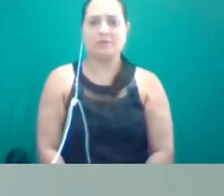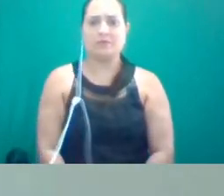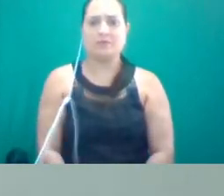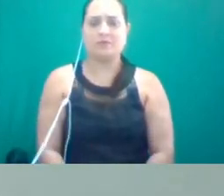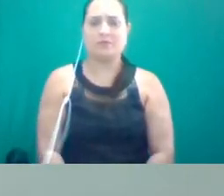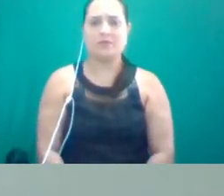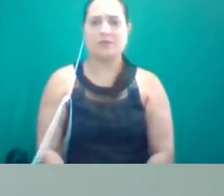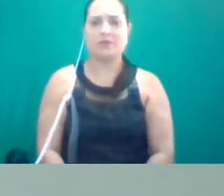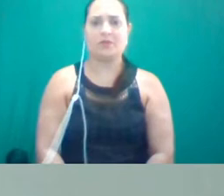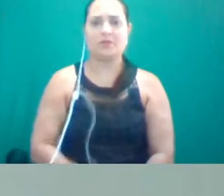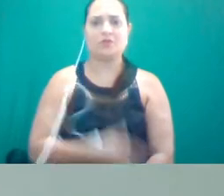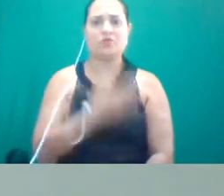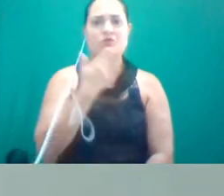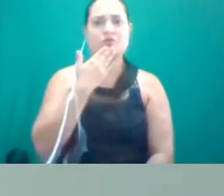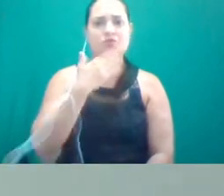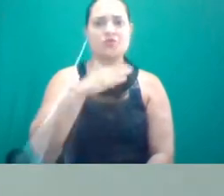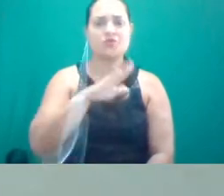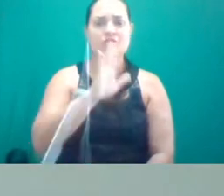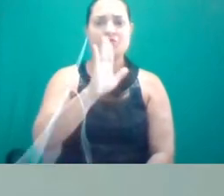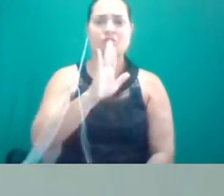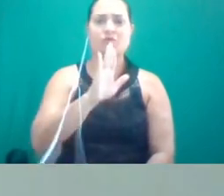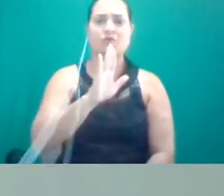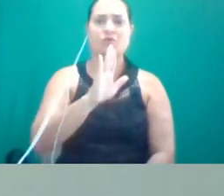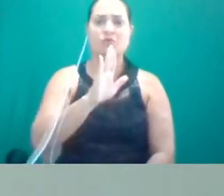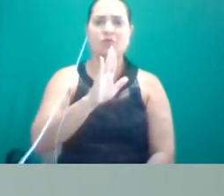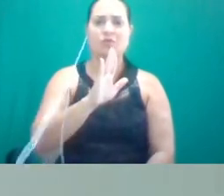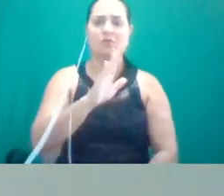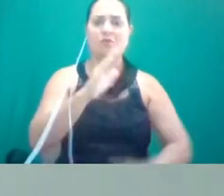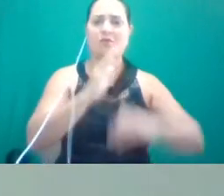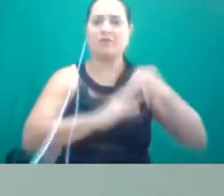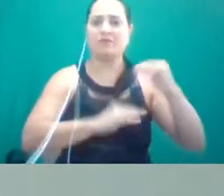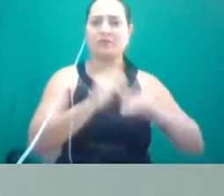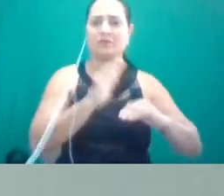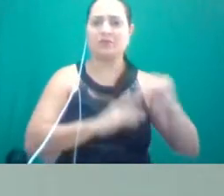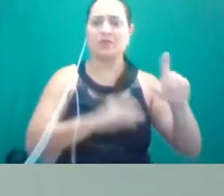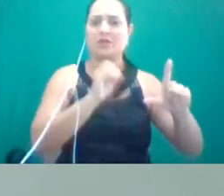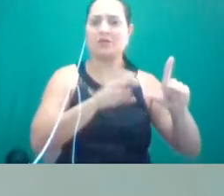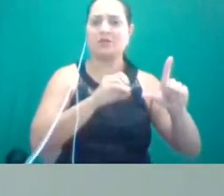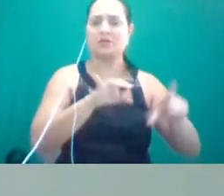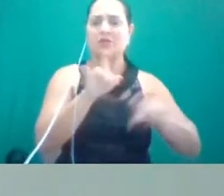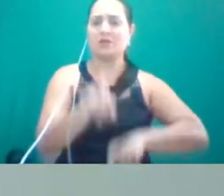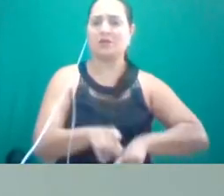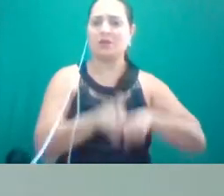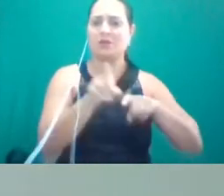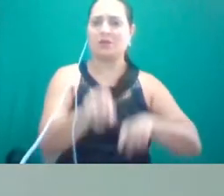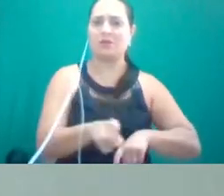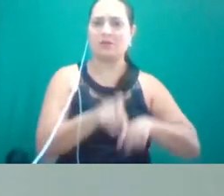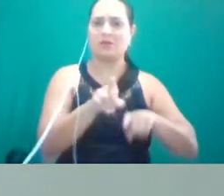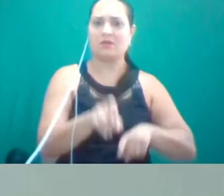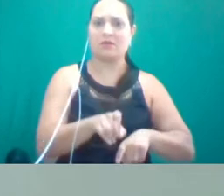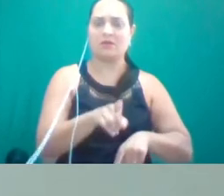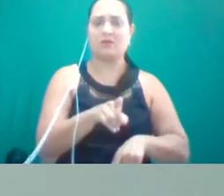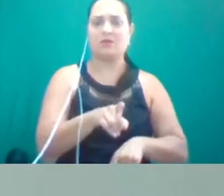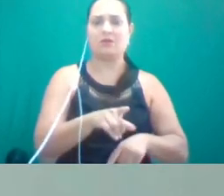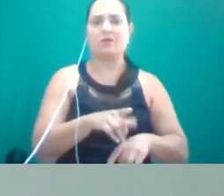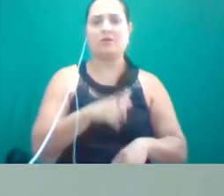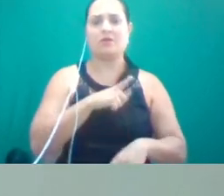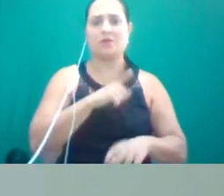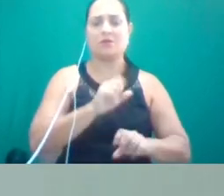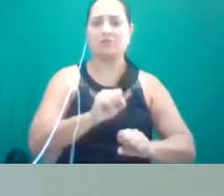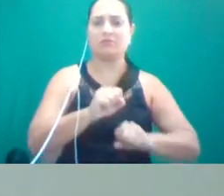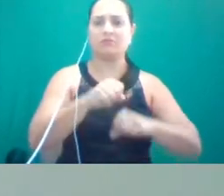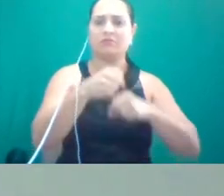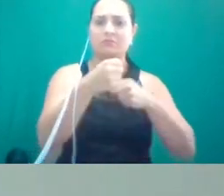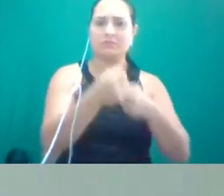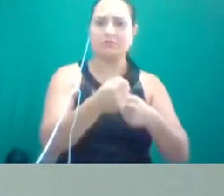Ciências Biológicas para mediar o acesso público ao conhecimento científico historicamente construído,